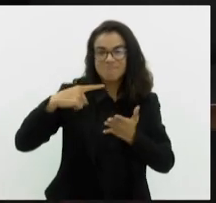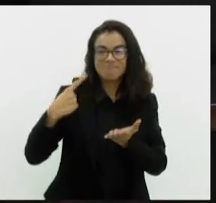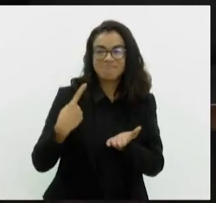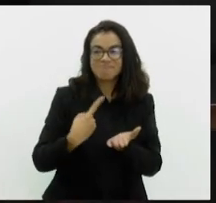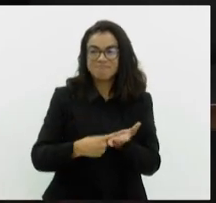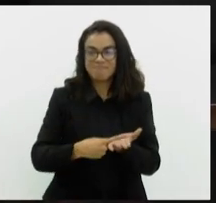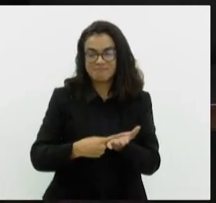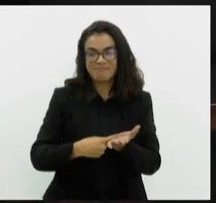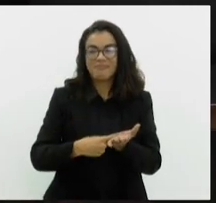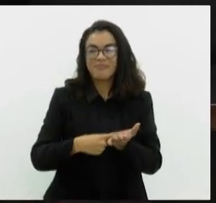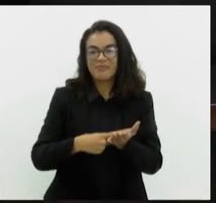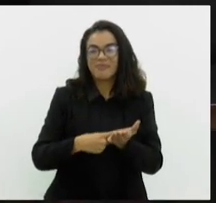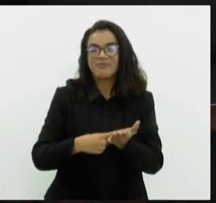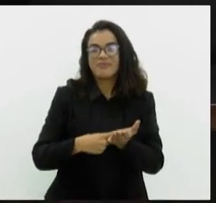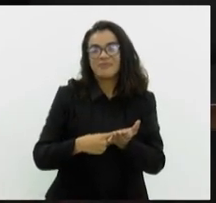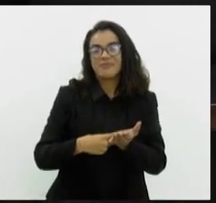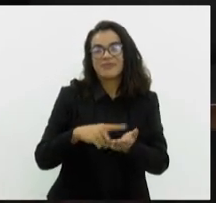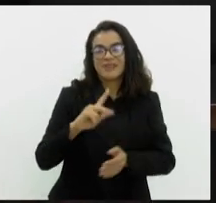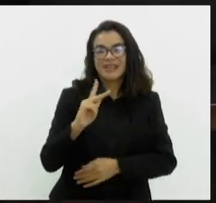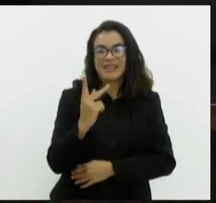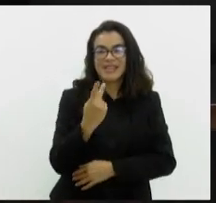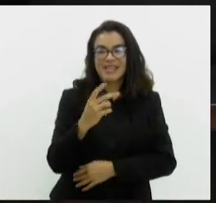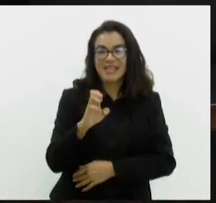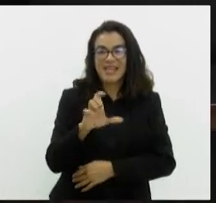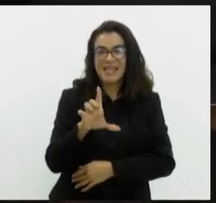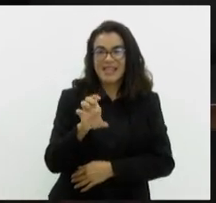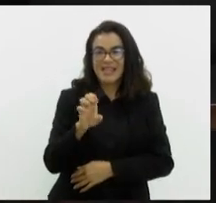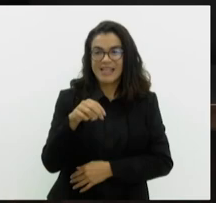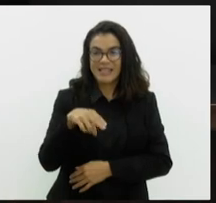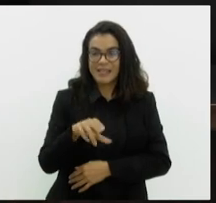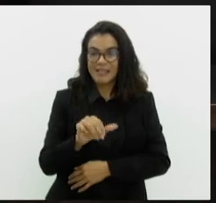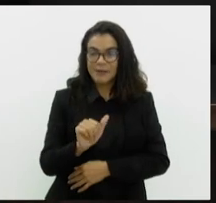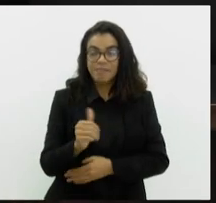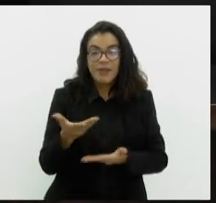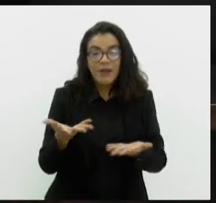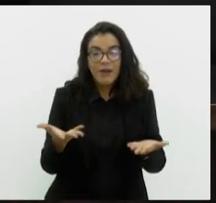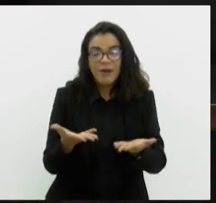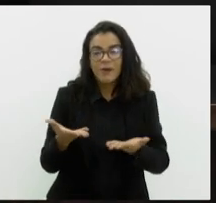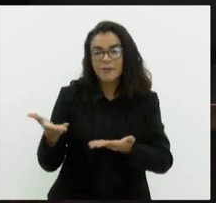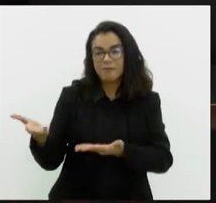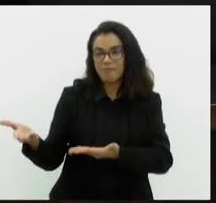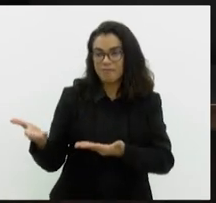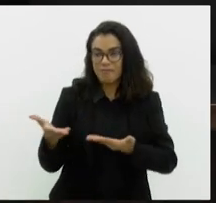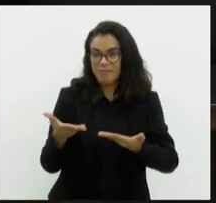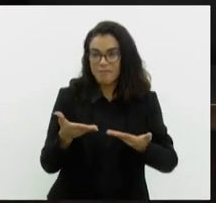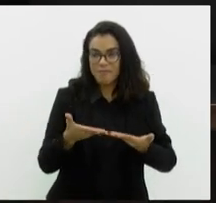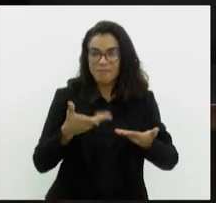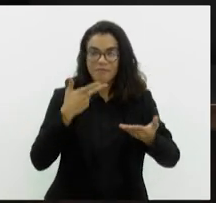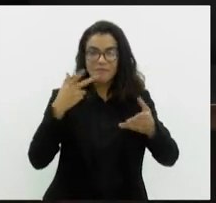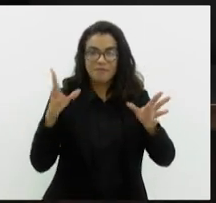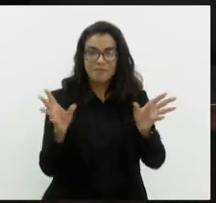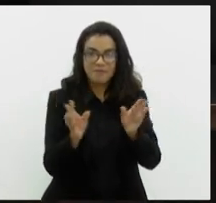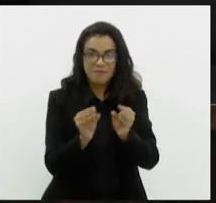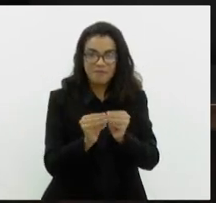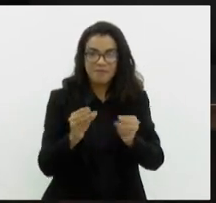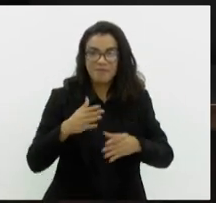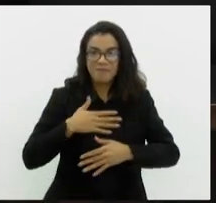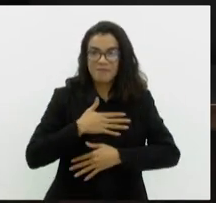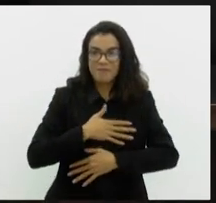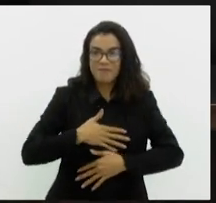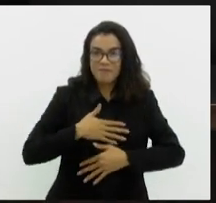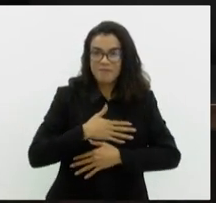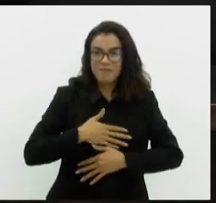Helena Teodoro com a nossa população brasileira. Então, convido agora para fazer uma breve saudação